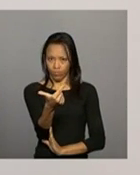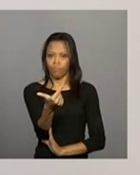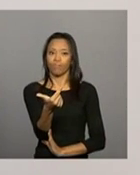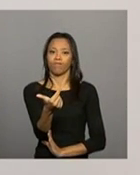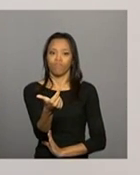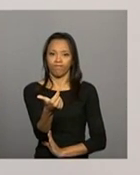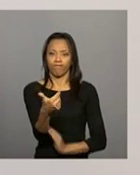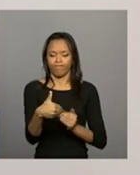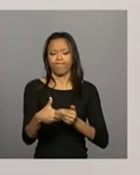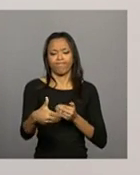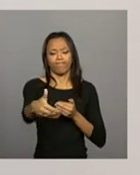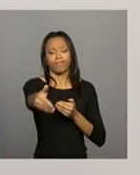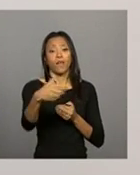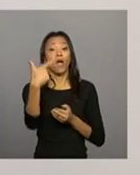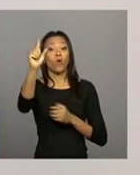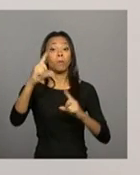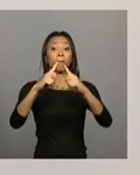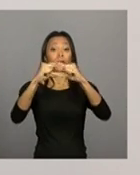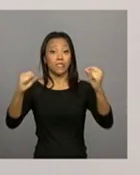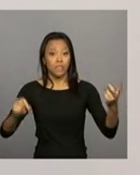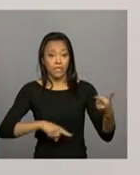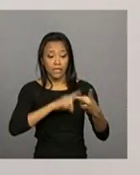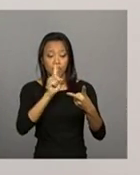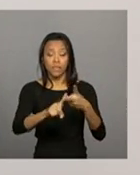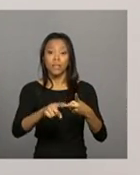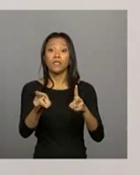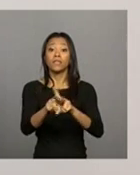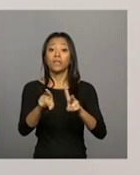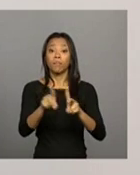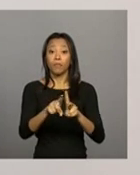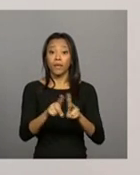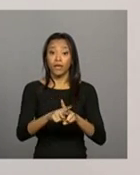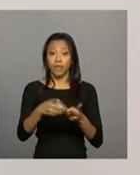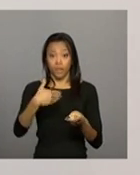As próximas são em Brasília e em Curitiba.